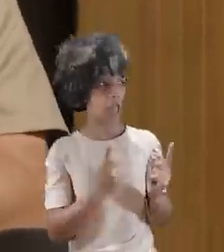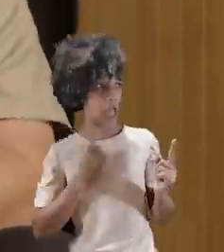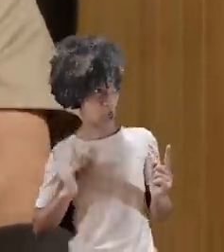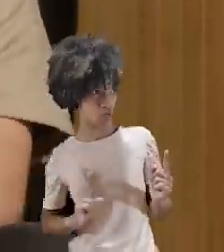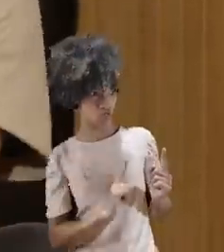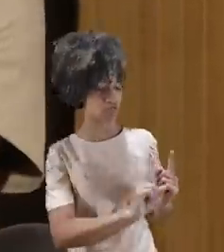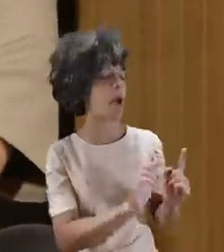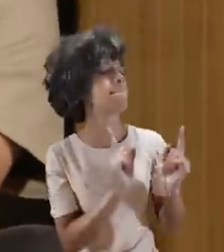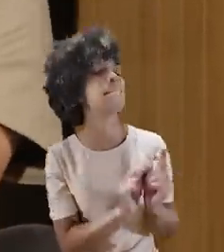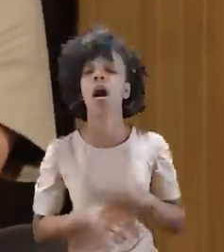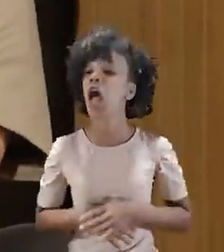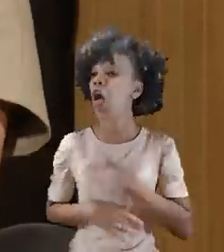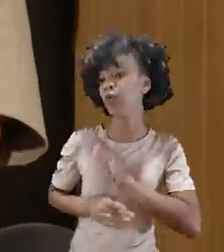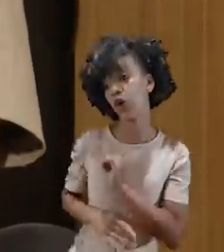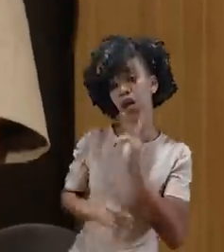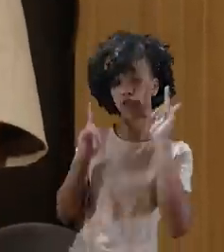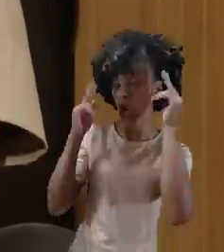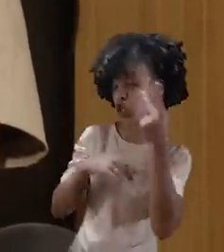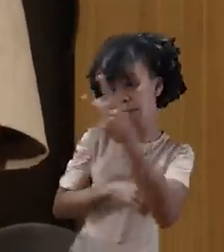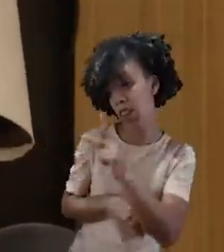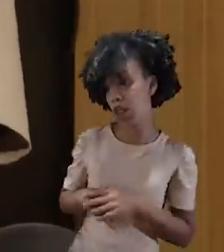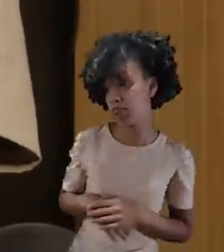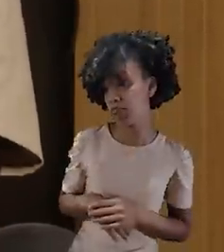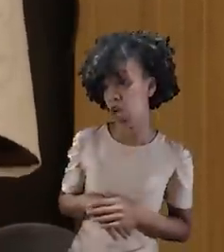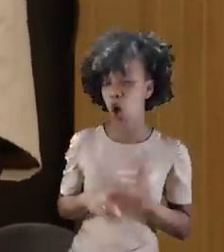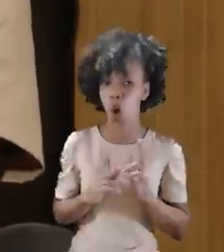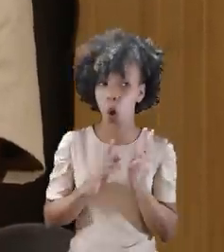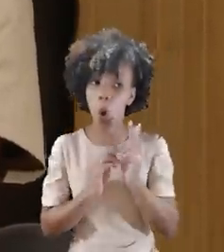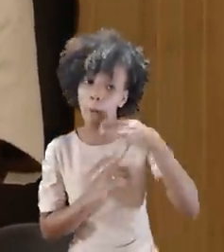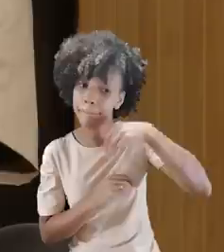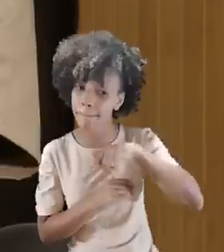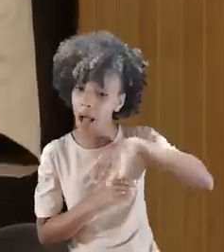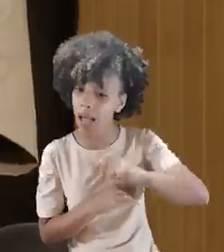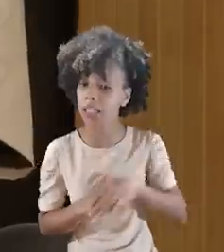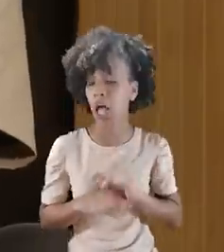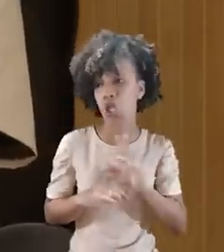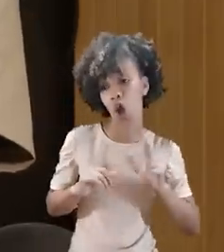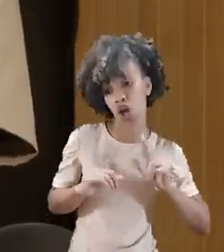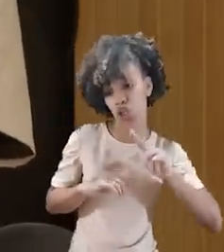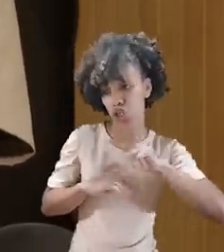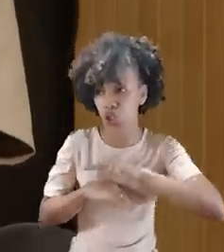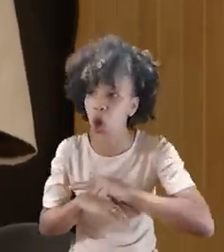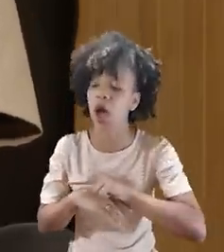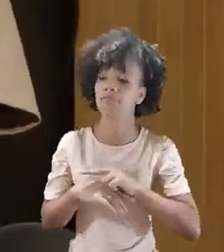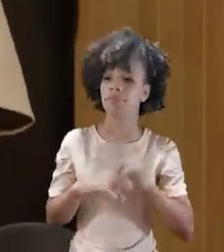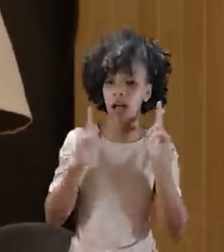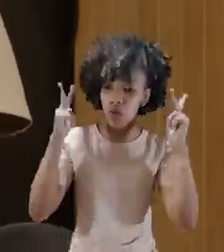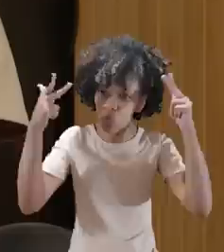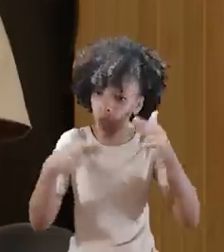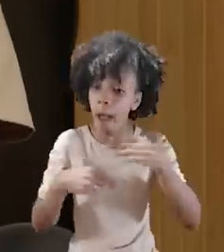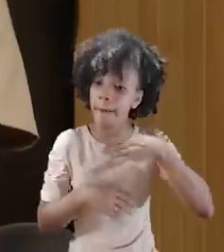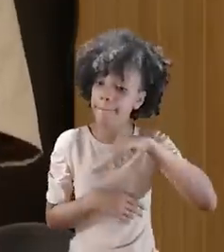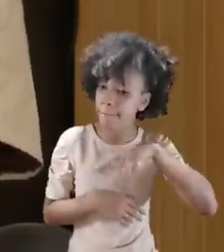atender o cara beleza ela falou assim eu não quero que você corta o cabelo dele com máquina corta anates outro e máquina estraga o cabelo